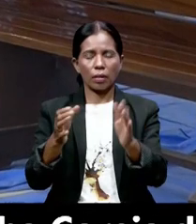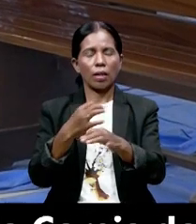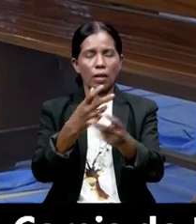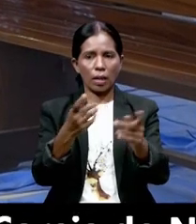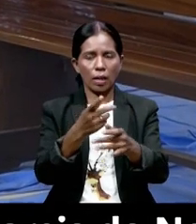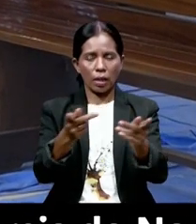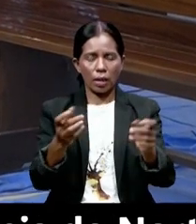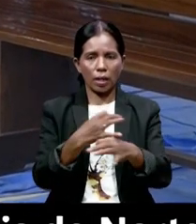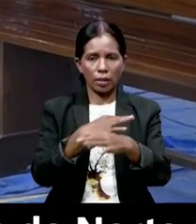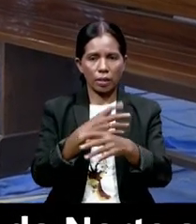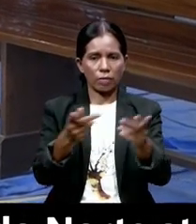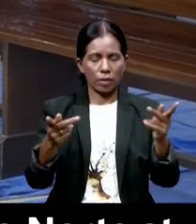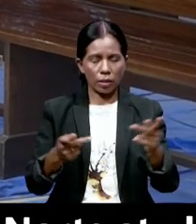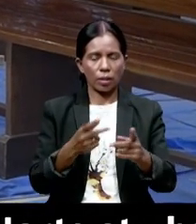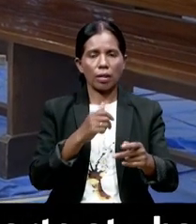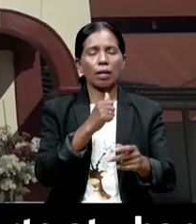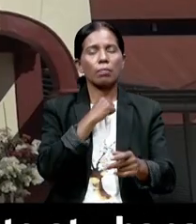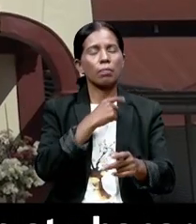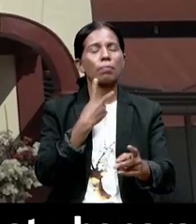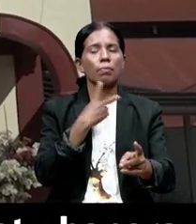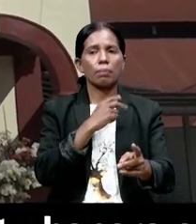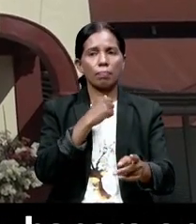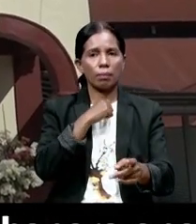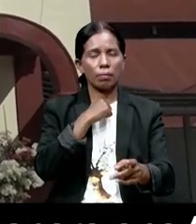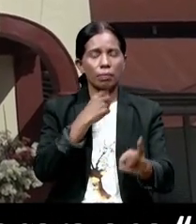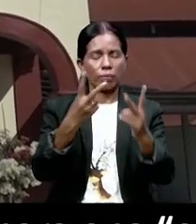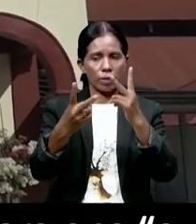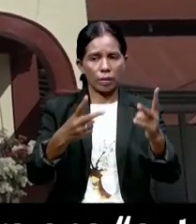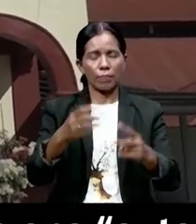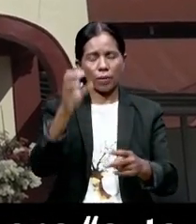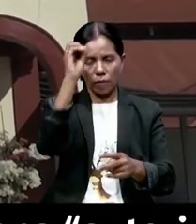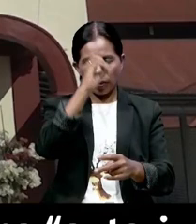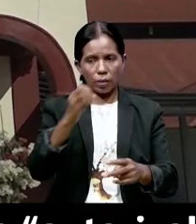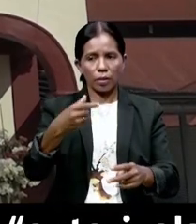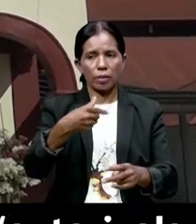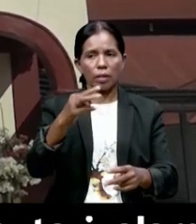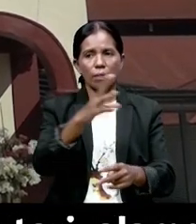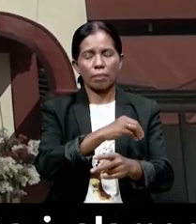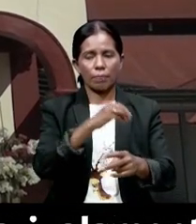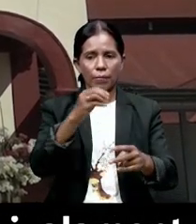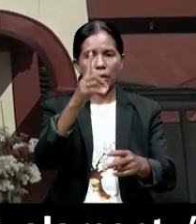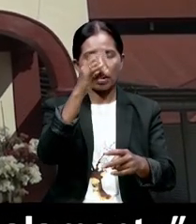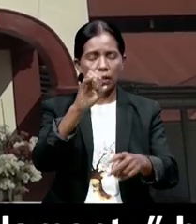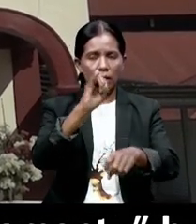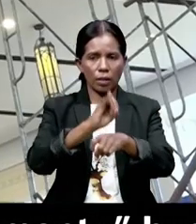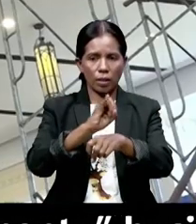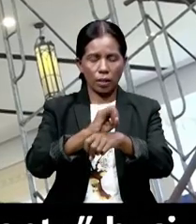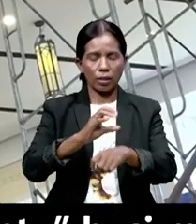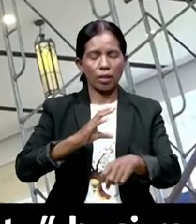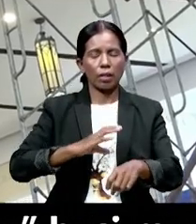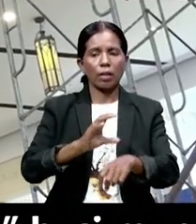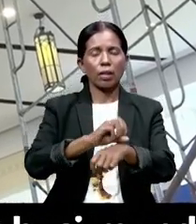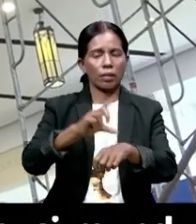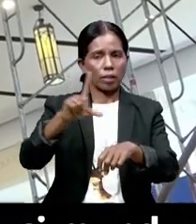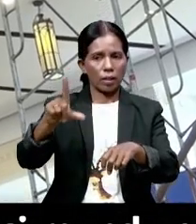em Sirenebe, mas Papa se visita. No NEM e a quinta NEM, Observação de Amém e a Centro Convenções Tili, no Igreja Catedral, trabalhador